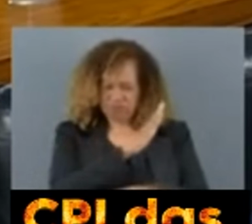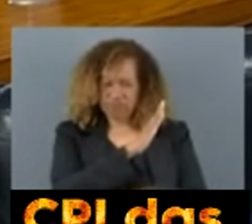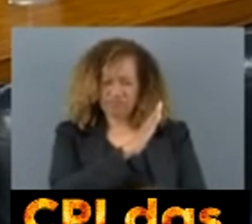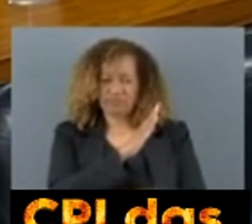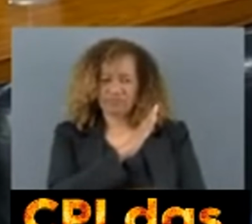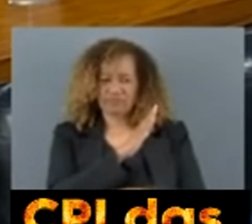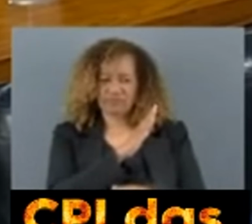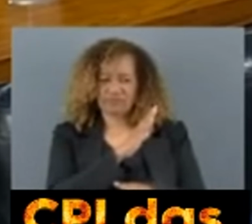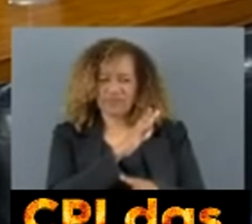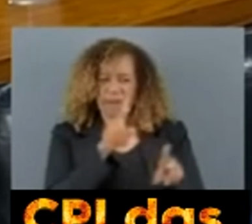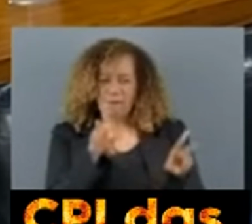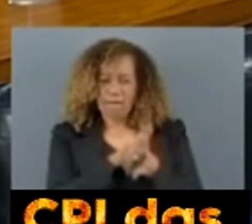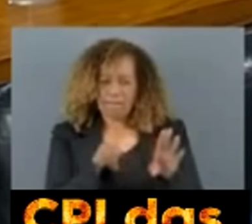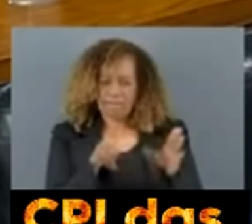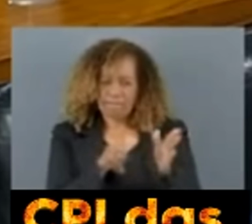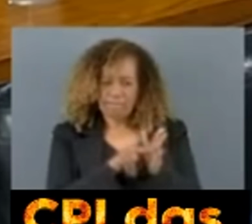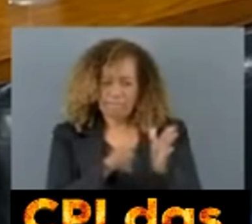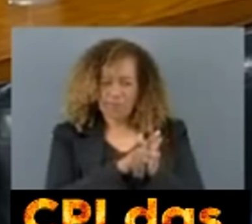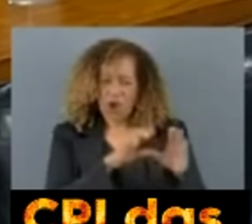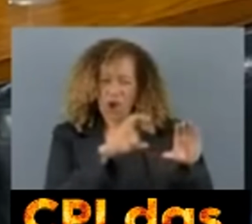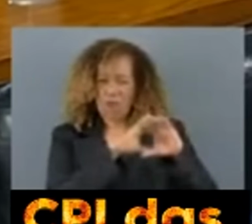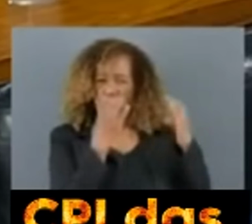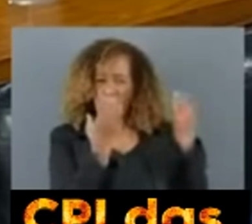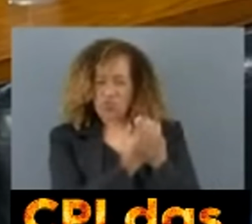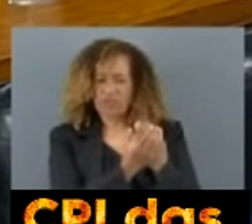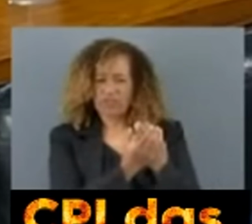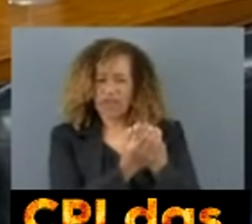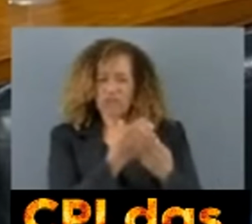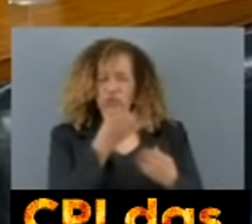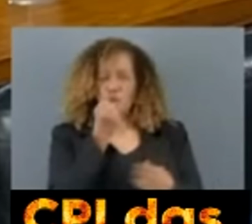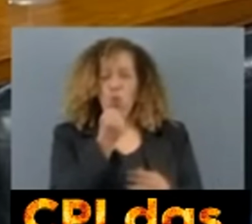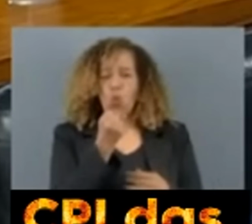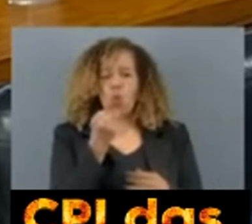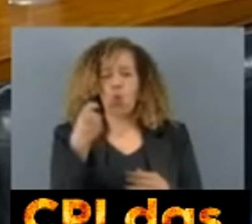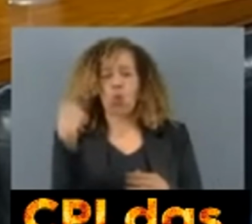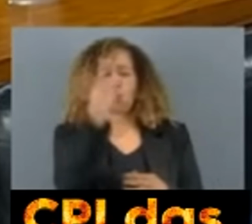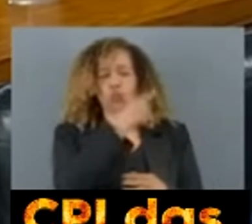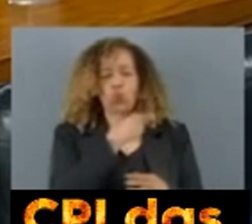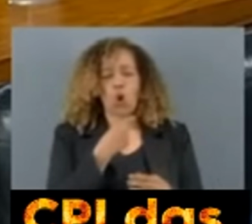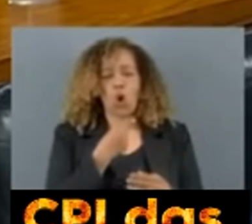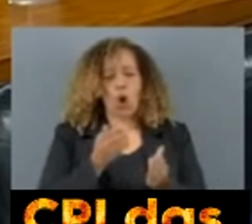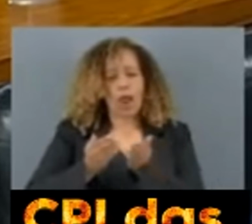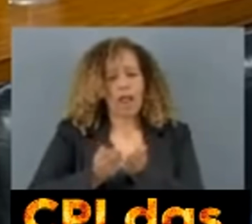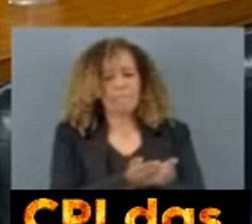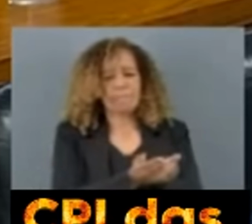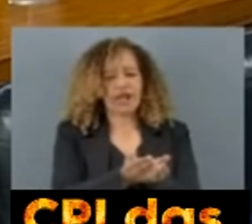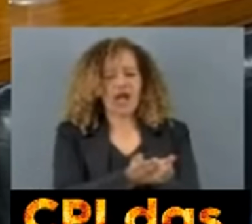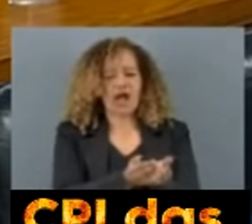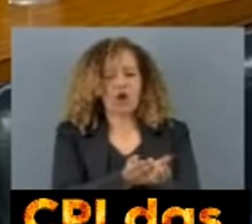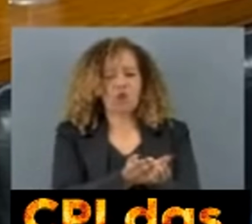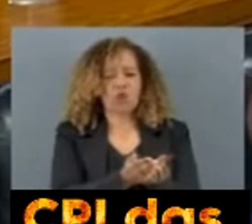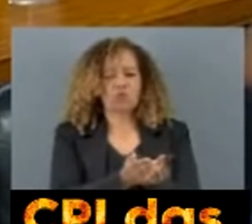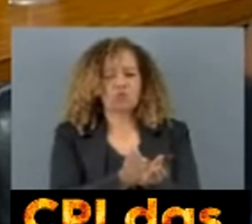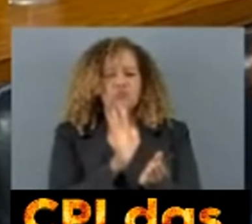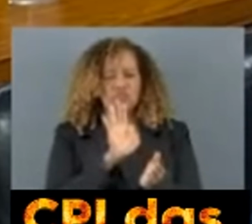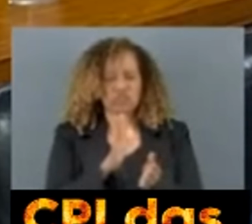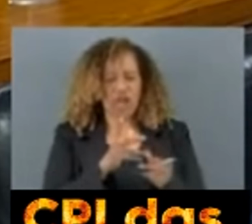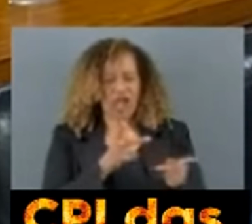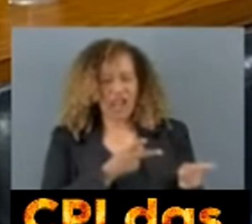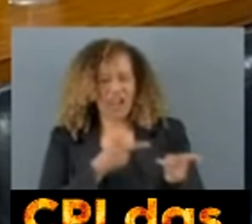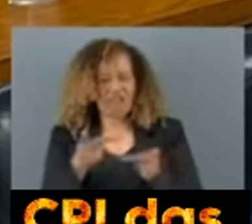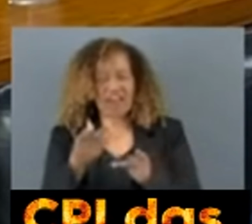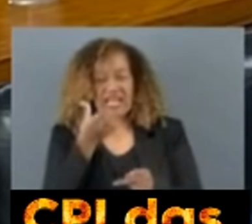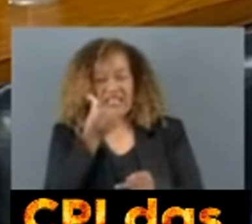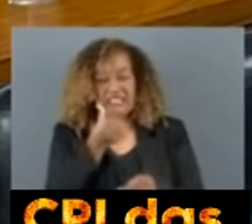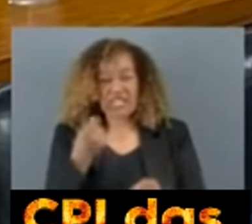Itapé, que fica a 8 horas de barco do Aramirã, que eu já vou levar mais